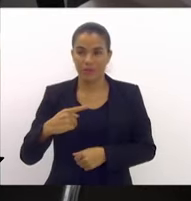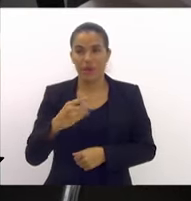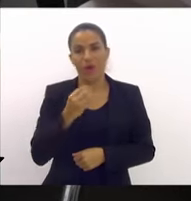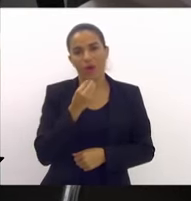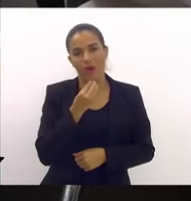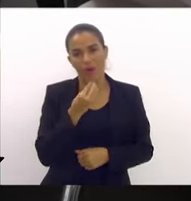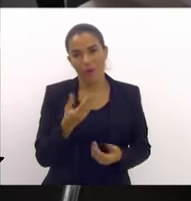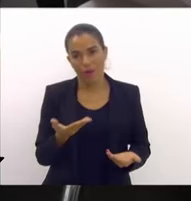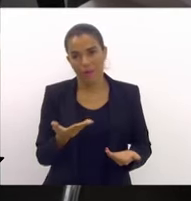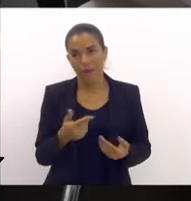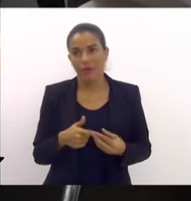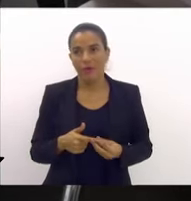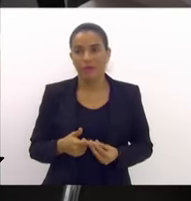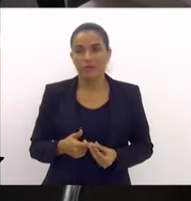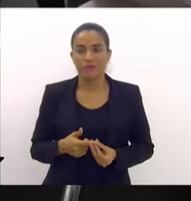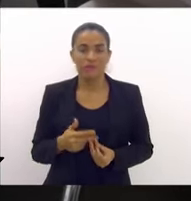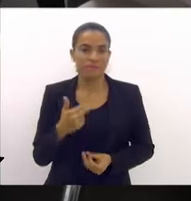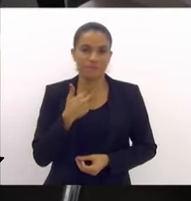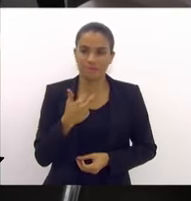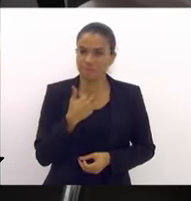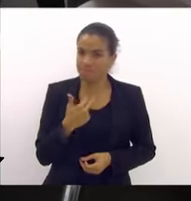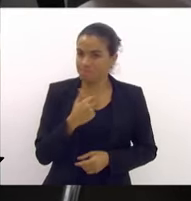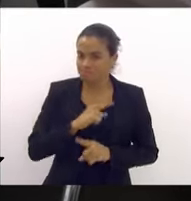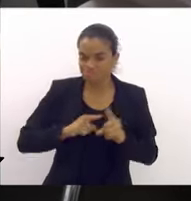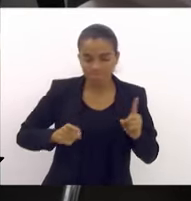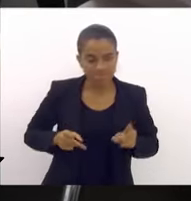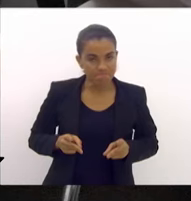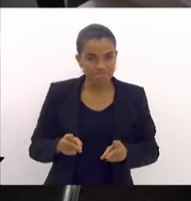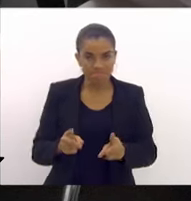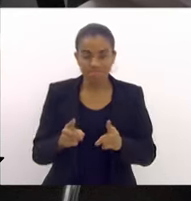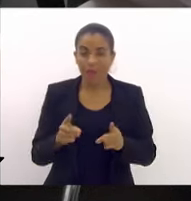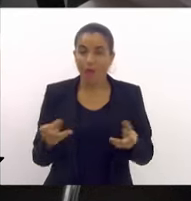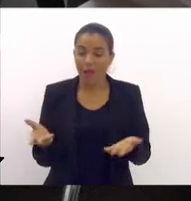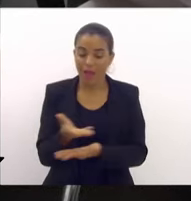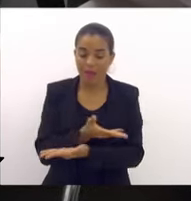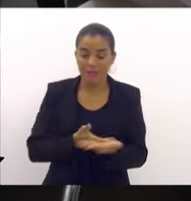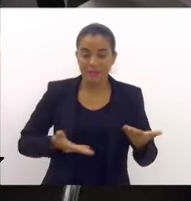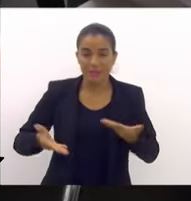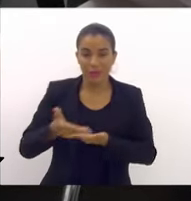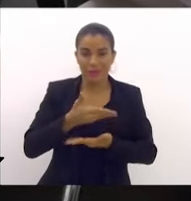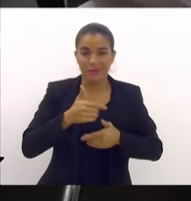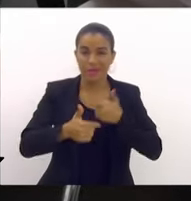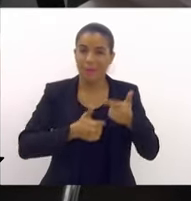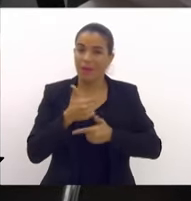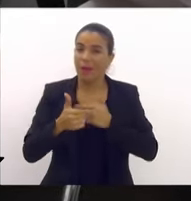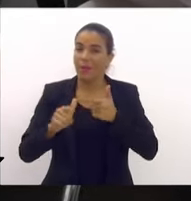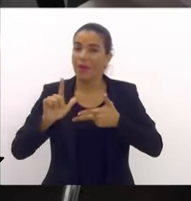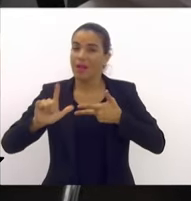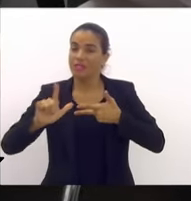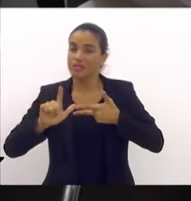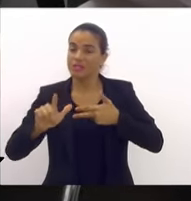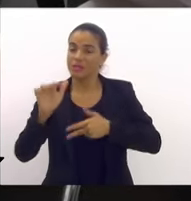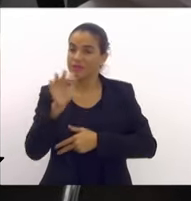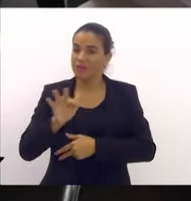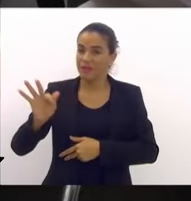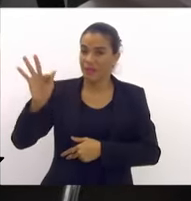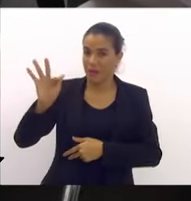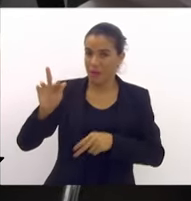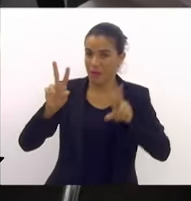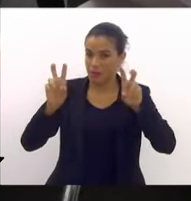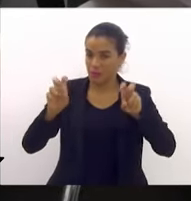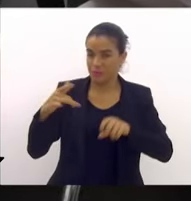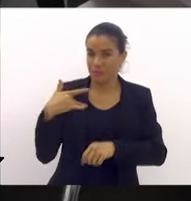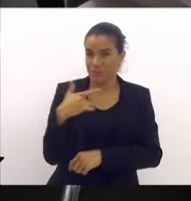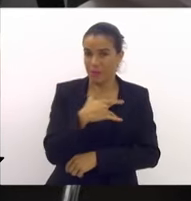concretamente... não pode continuar assim. Do ponto de vista da relação de trabalho, é uma legislação federal. Mas, agora, do ponto de vista de uma questão de saúde